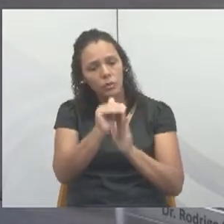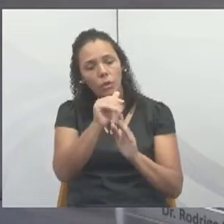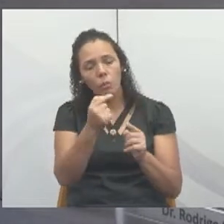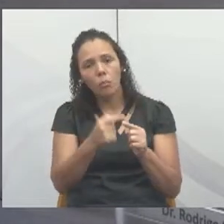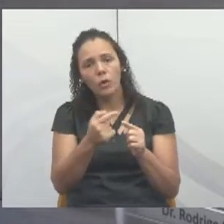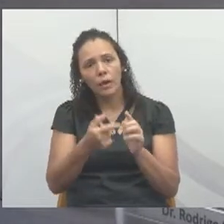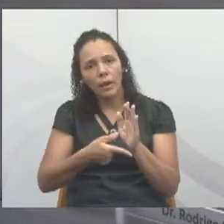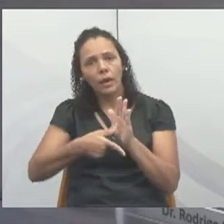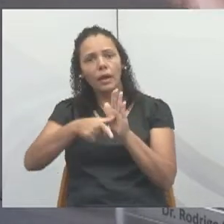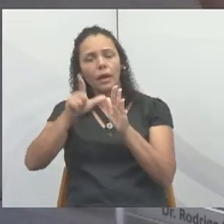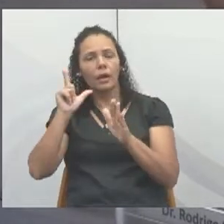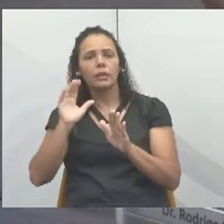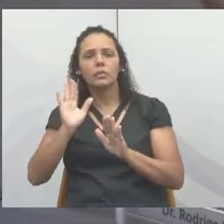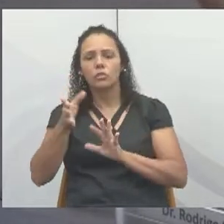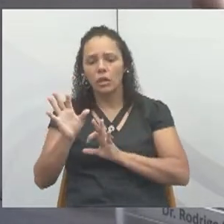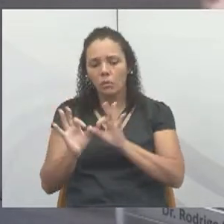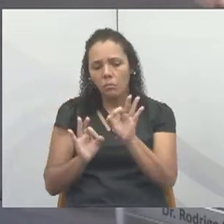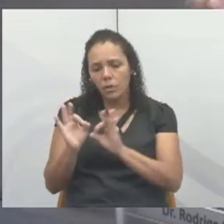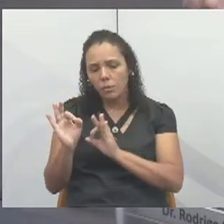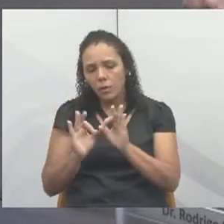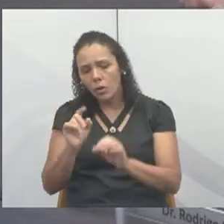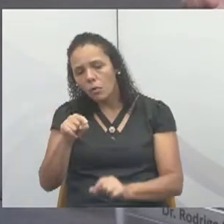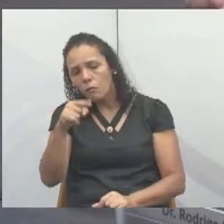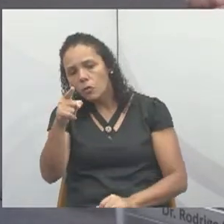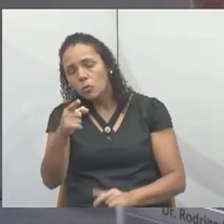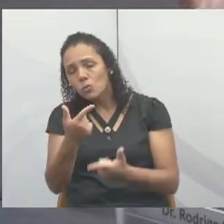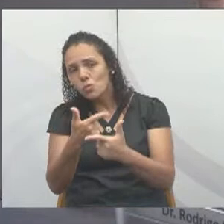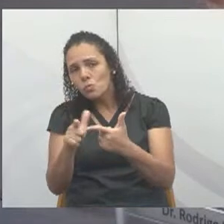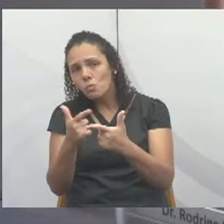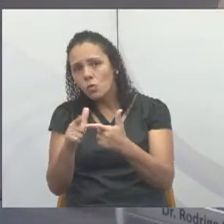preveram essa queda da arrecadação e eles já